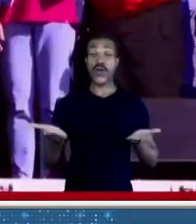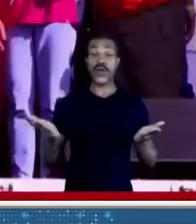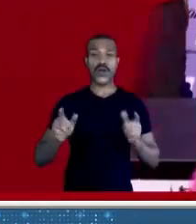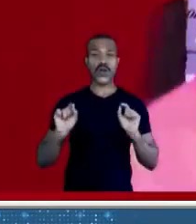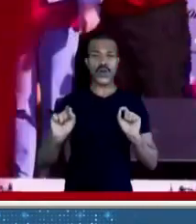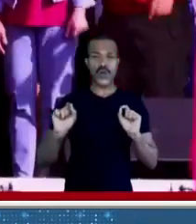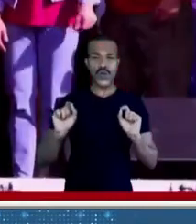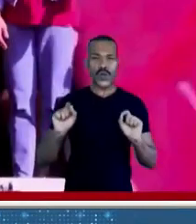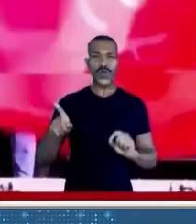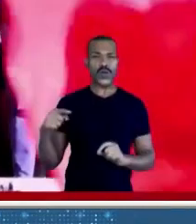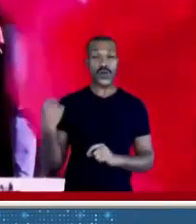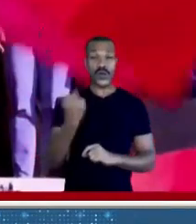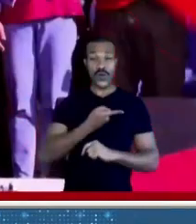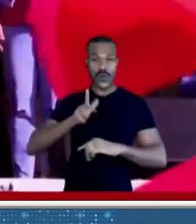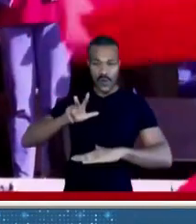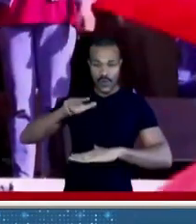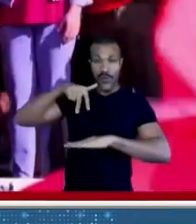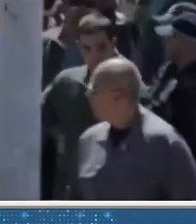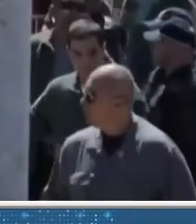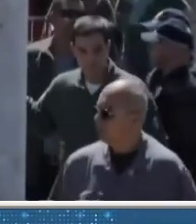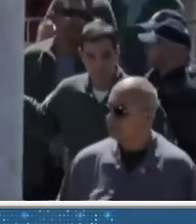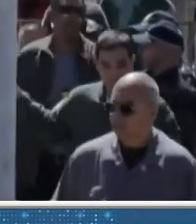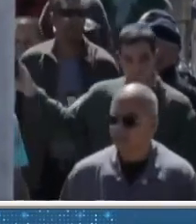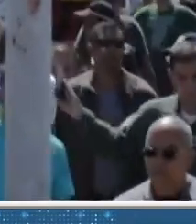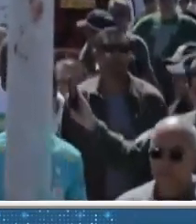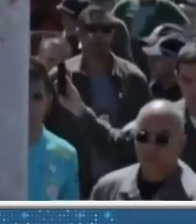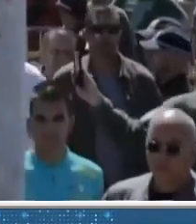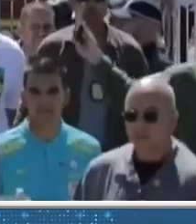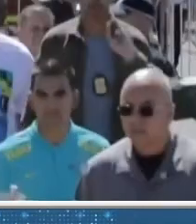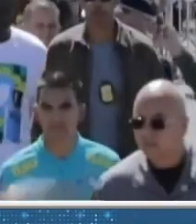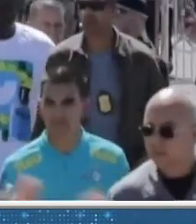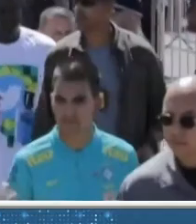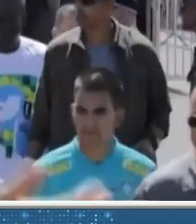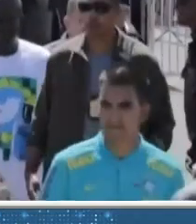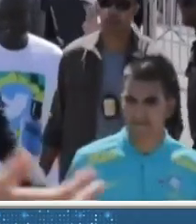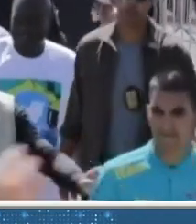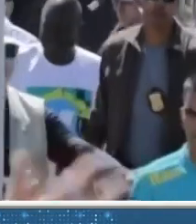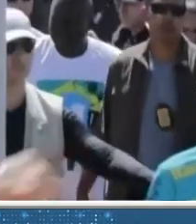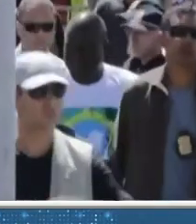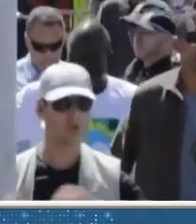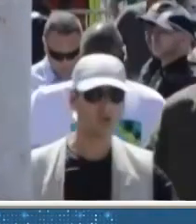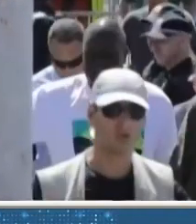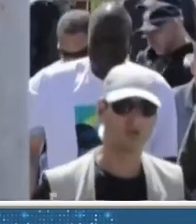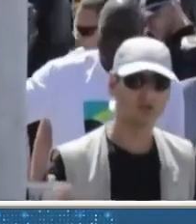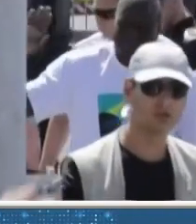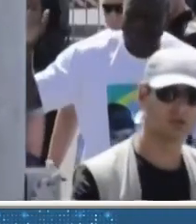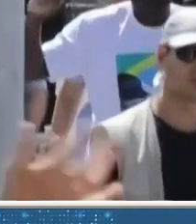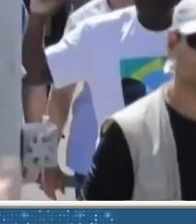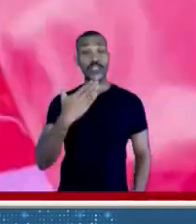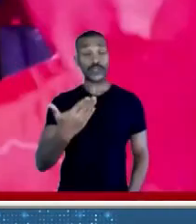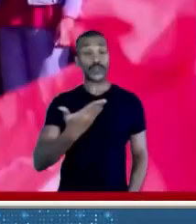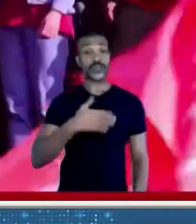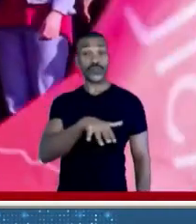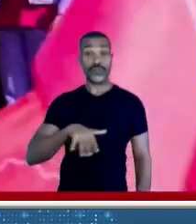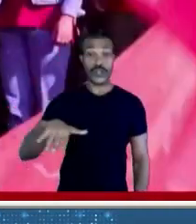vida, mas ambos propuseram, um dar continuidade ao seu governo e o outro gerar empregos,